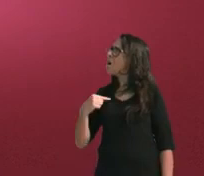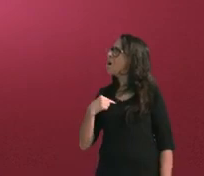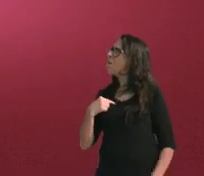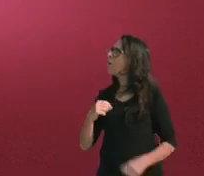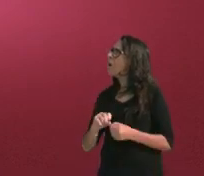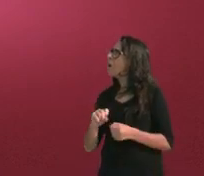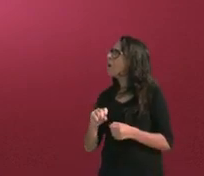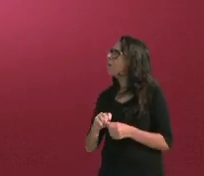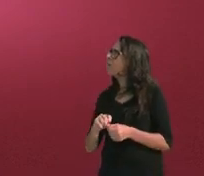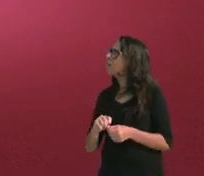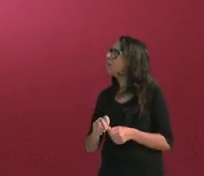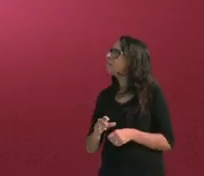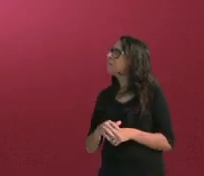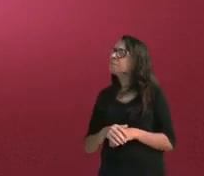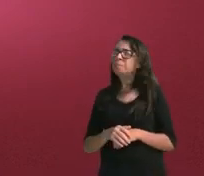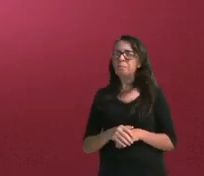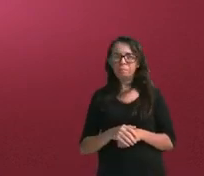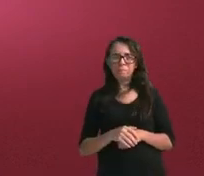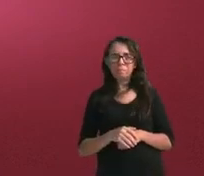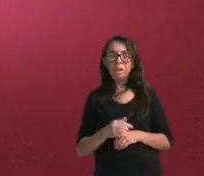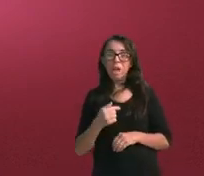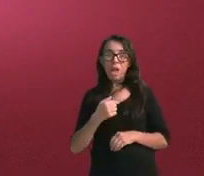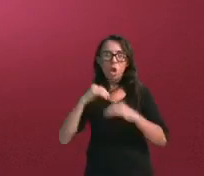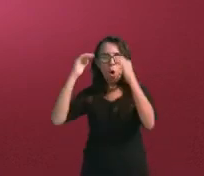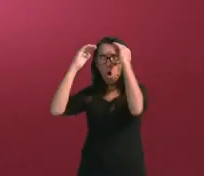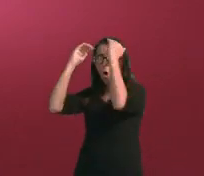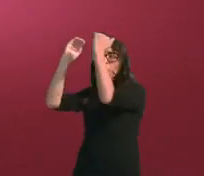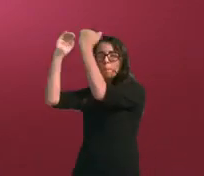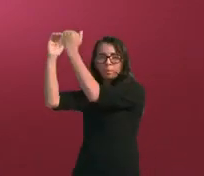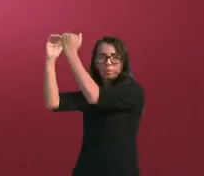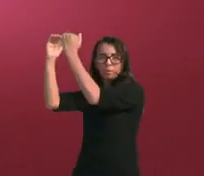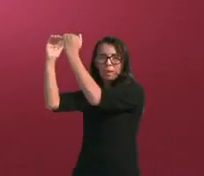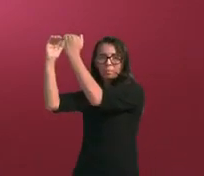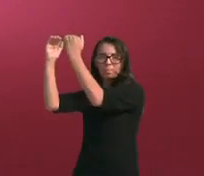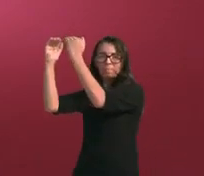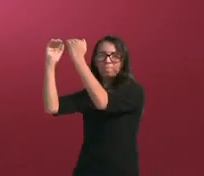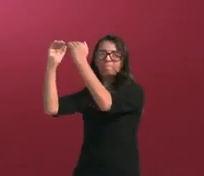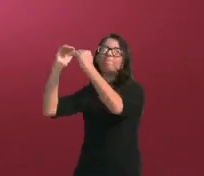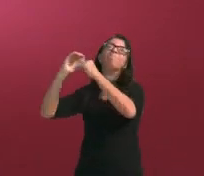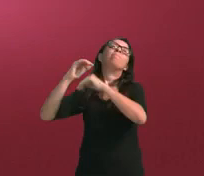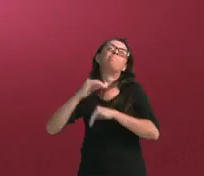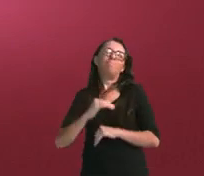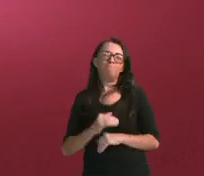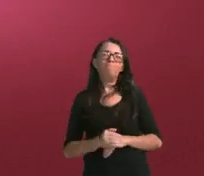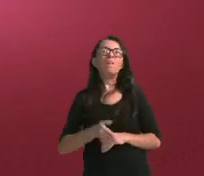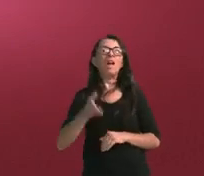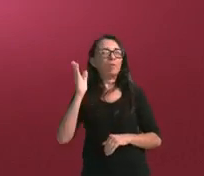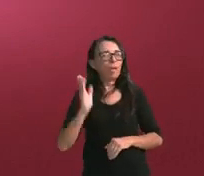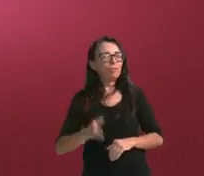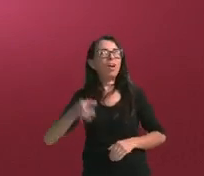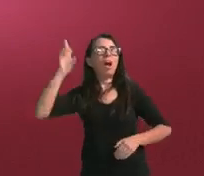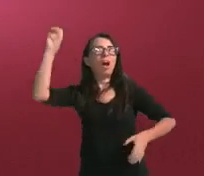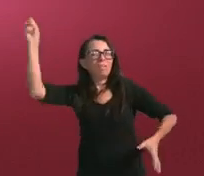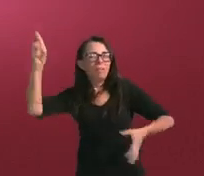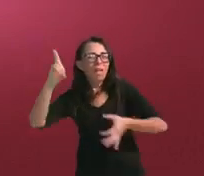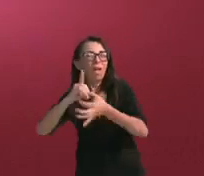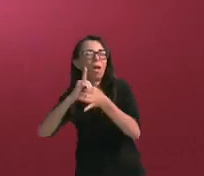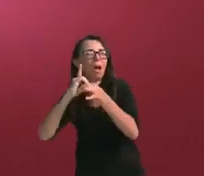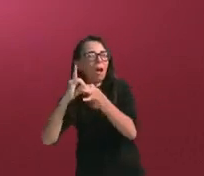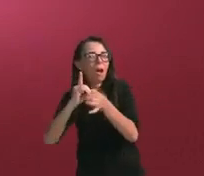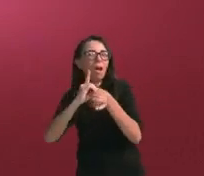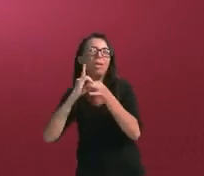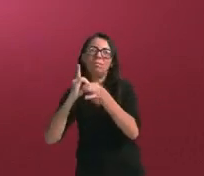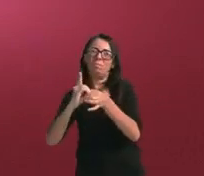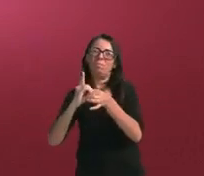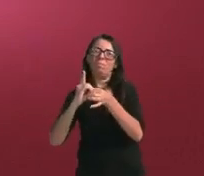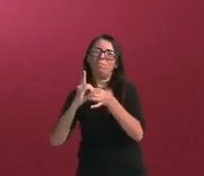você vem a conhecê-lo mais intimamente. Quando que a gente conhece a Deus, amados? Quando nós